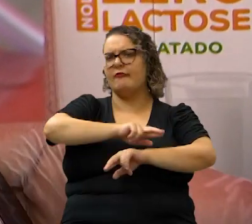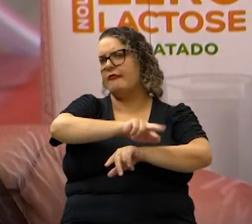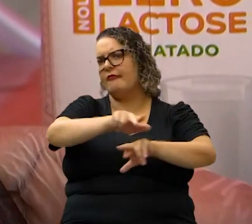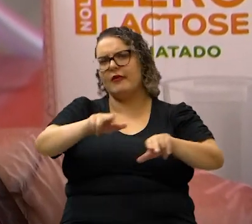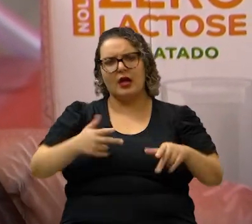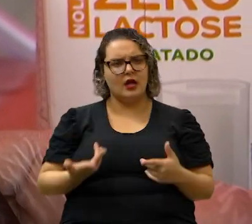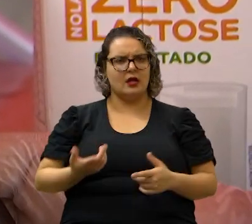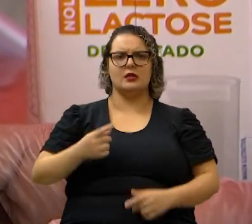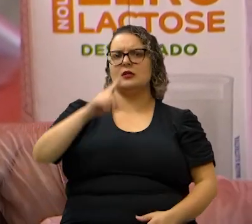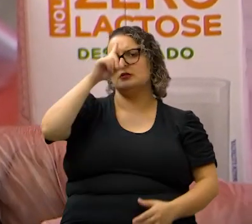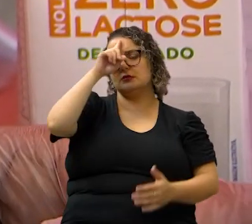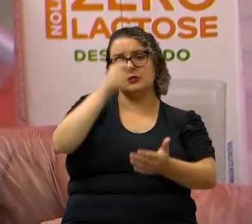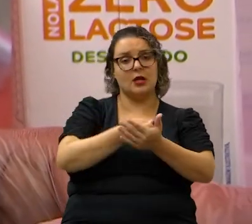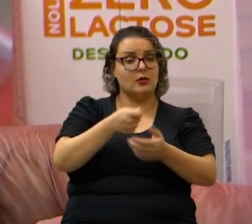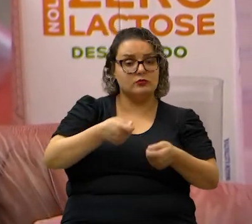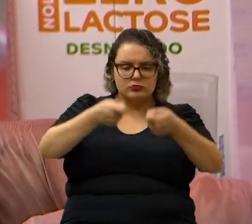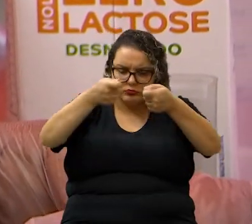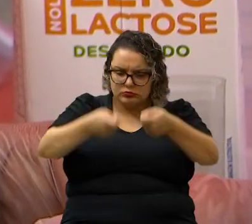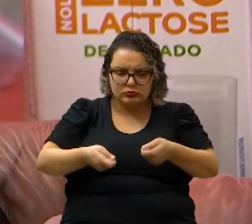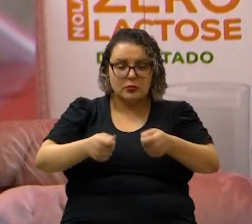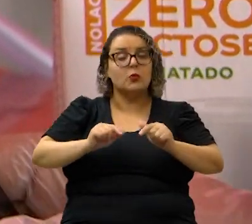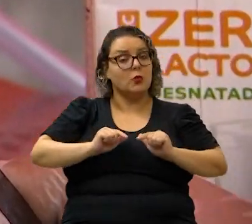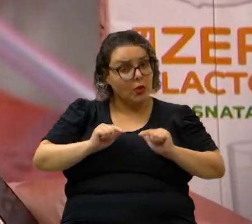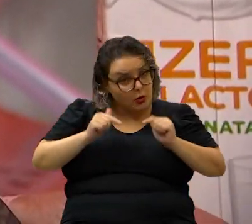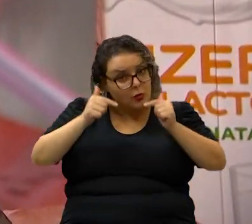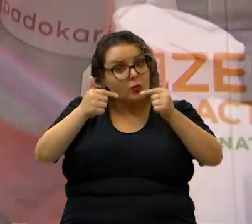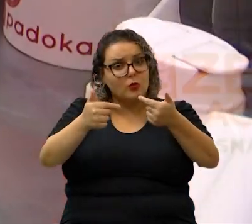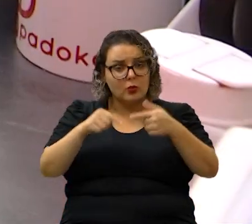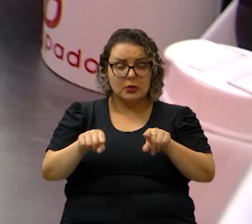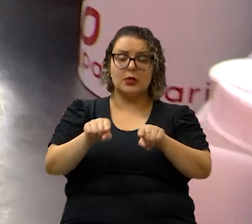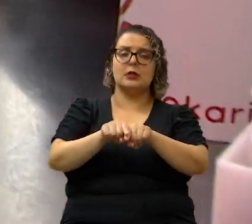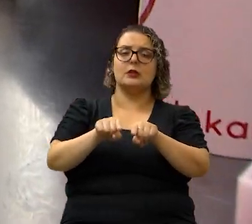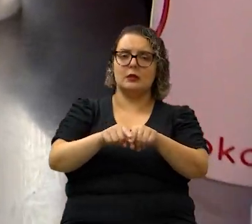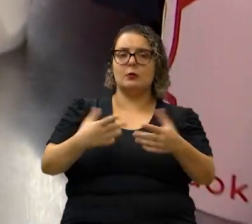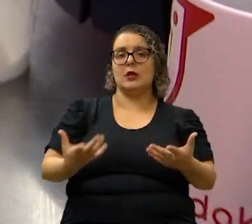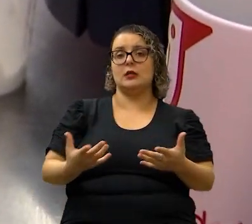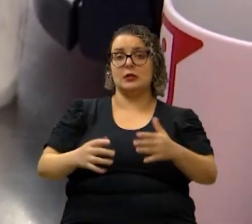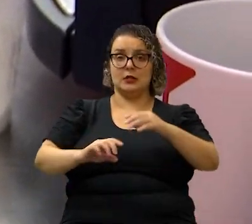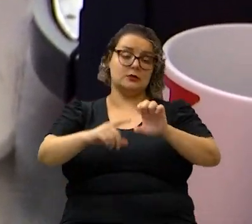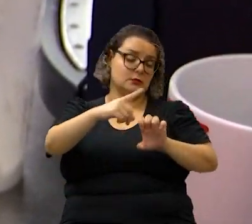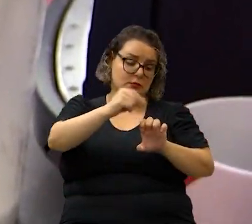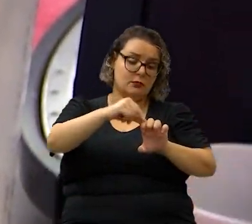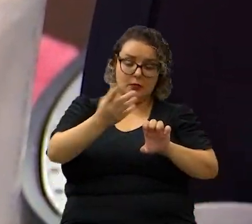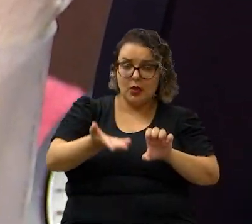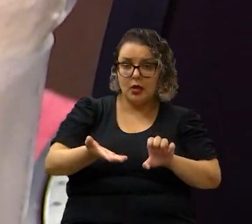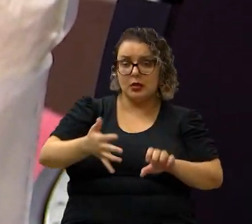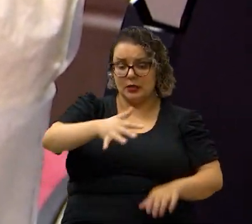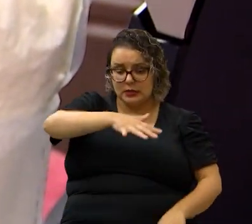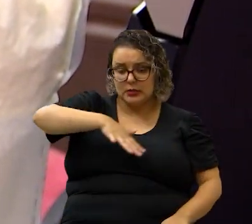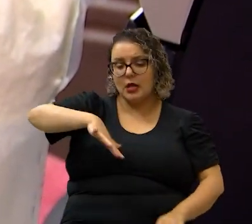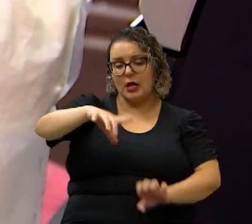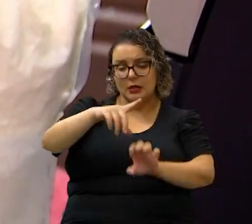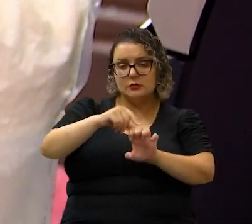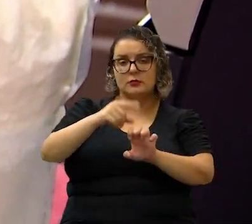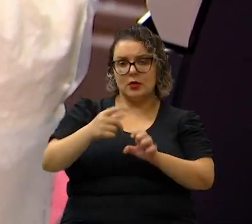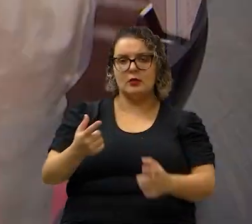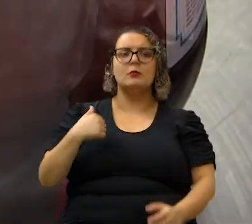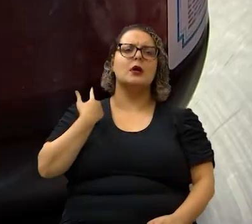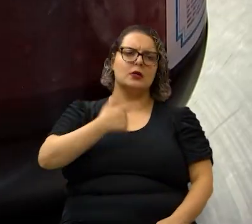Muitas decisões muito concretas, muito pensadas, muita luta nesse empreendimento,